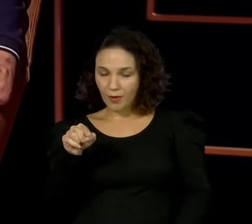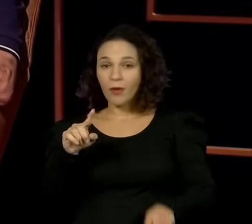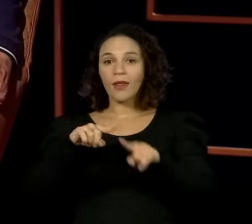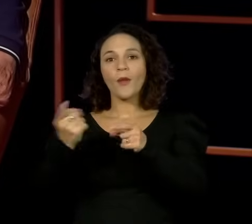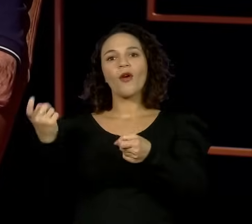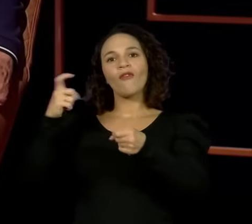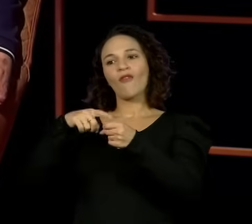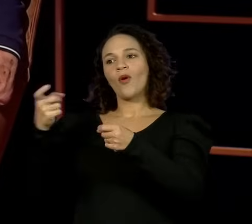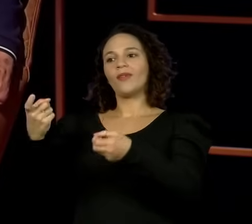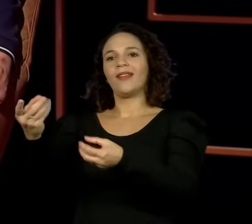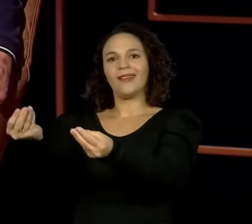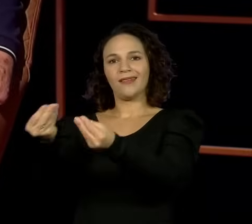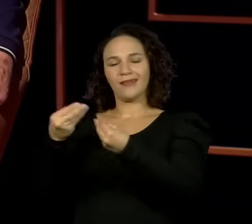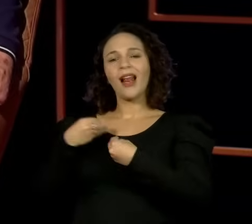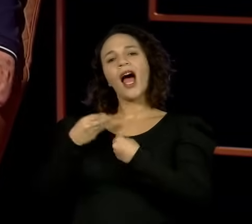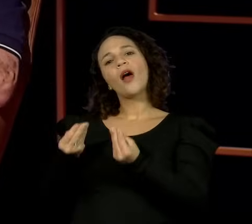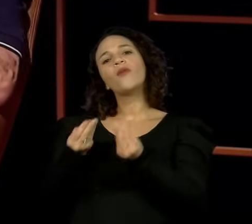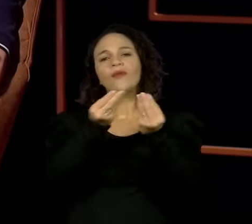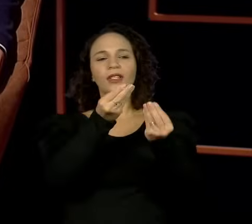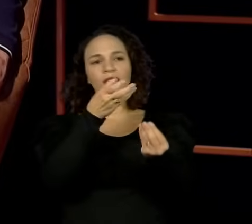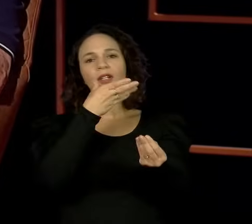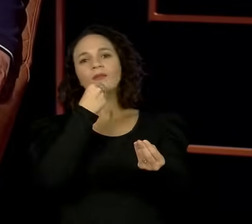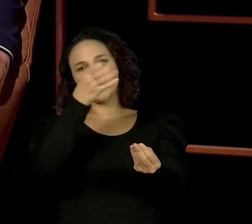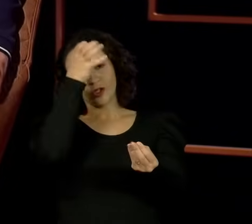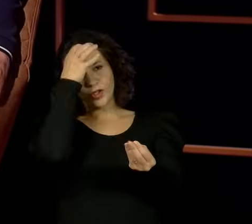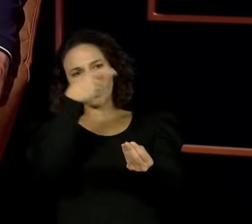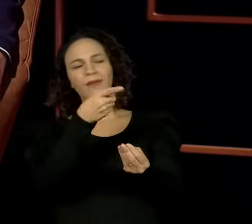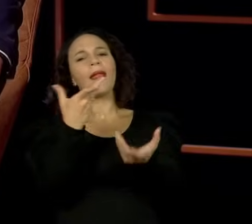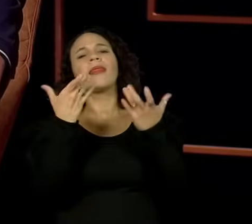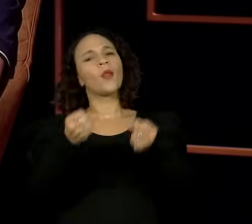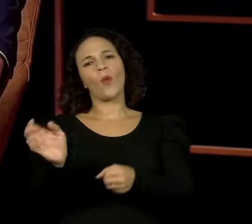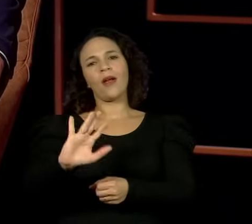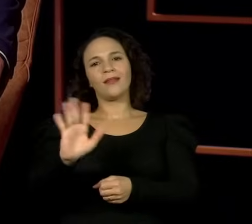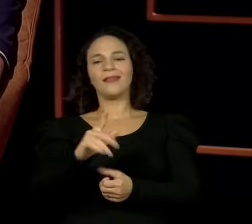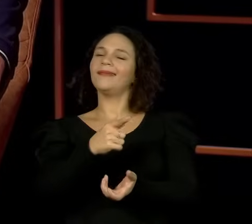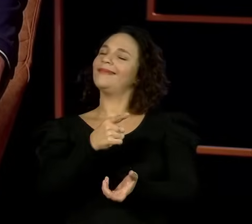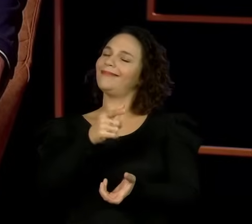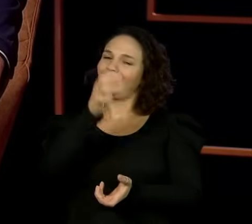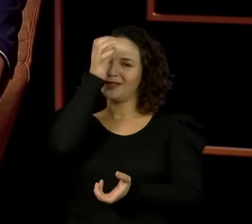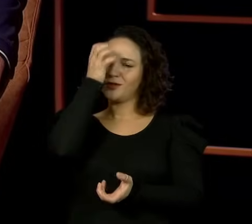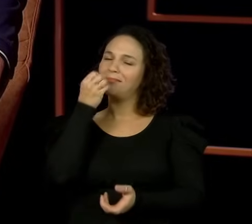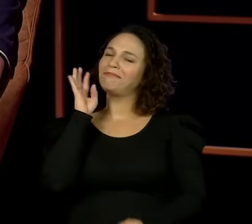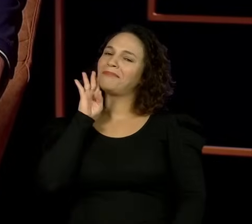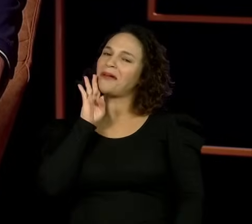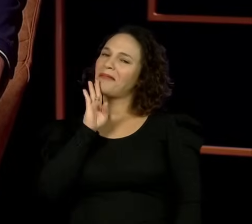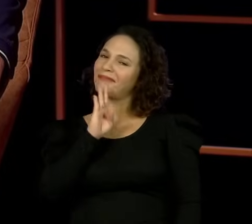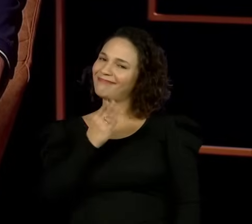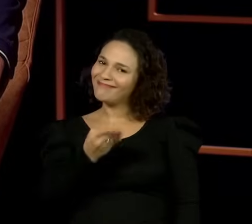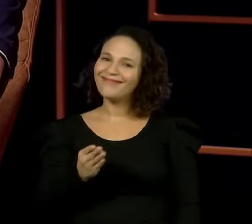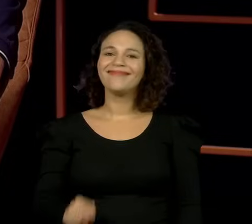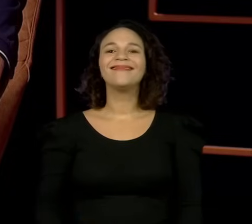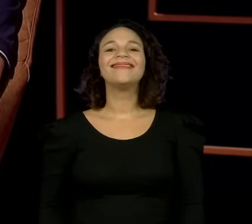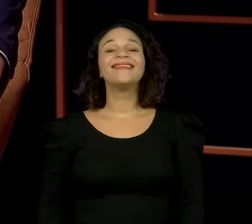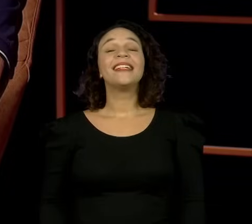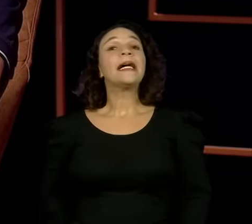$1.000. E devolvi a ele e ele não aceitou. Era um grande tio. Pois bem, e